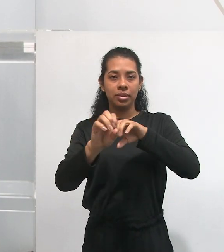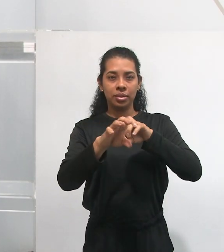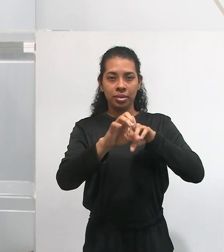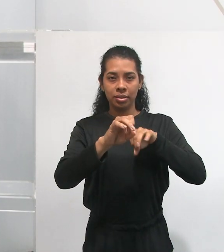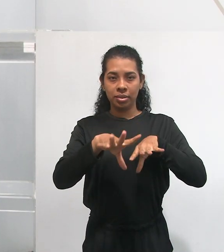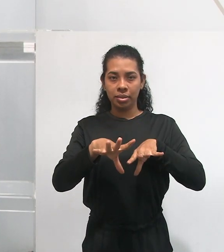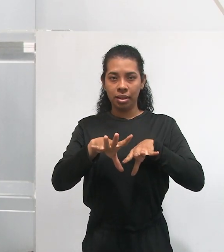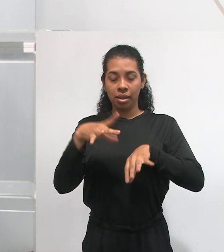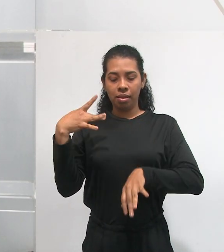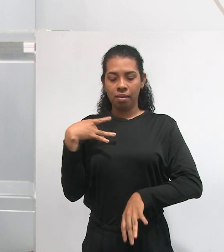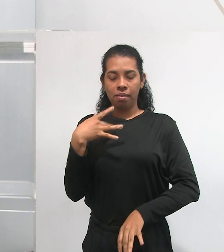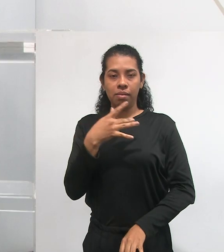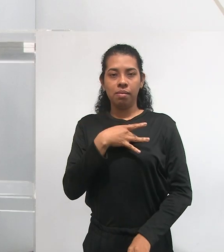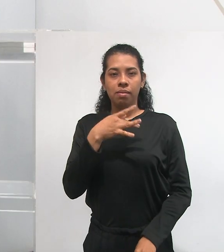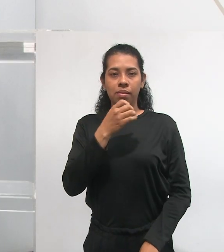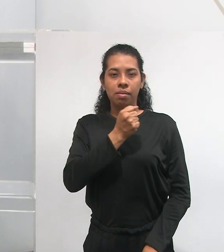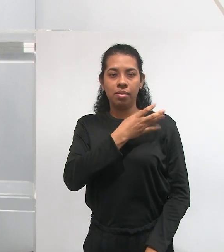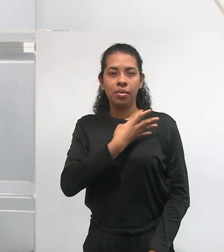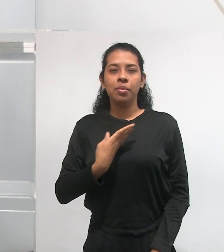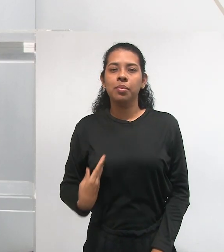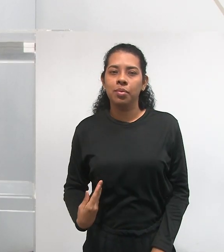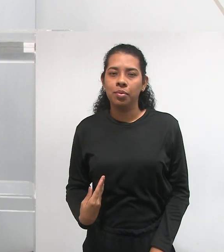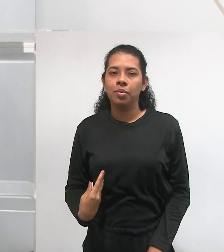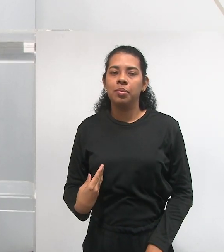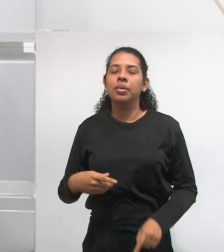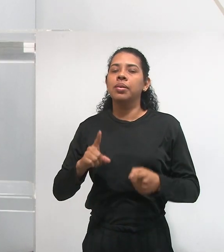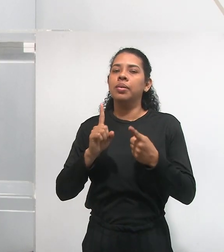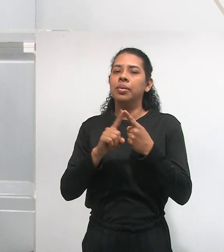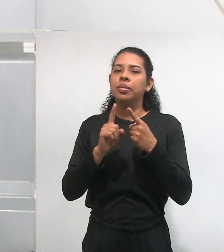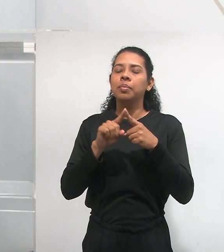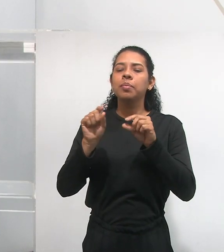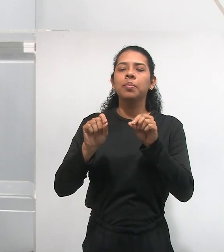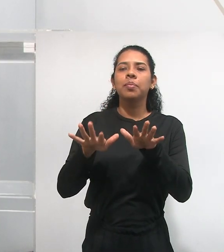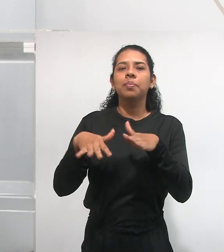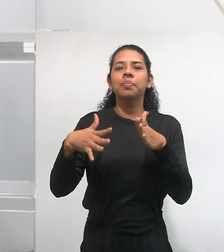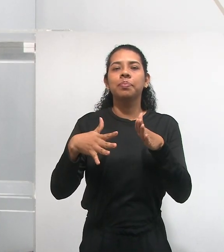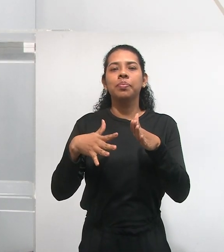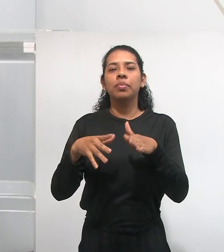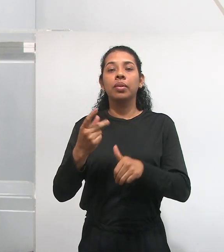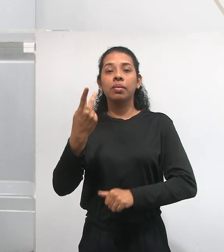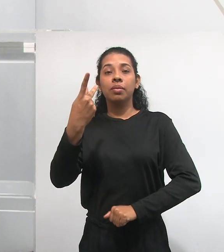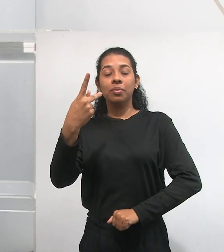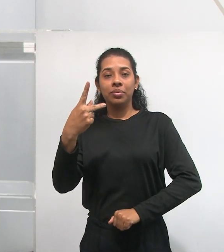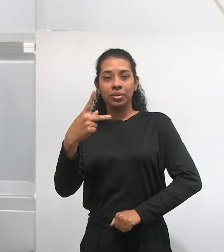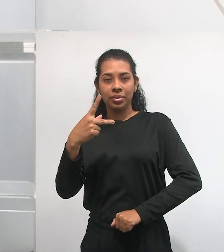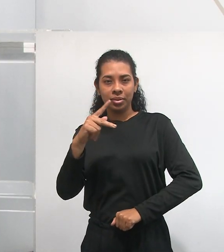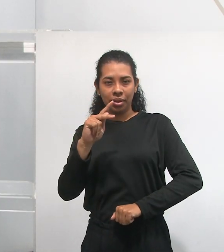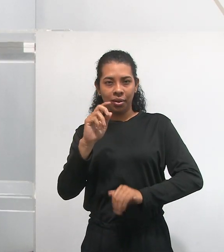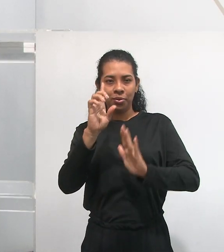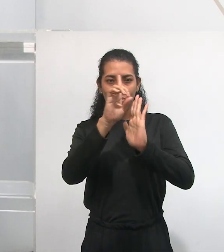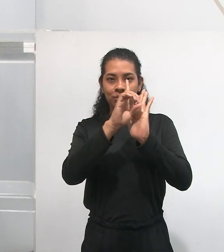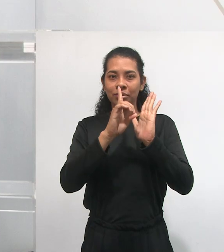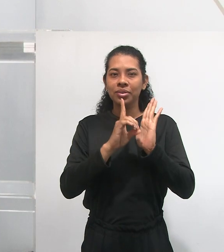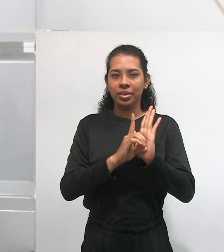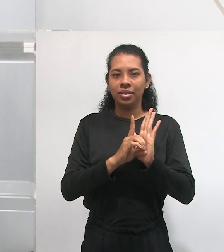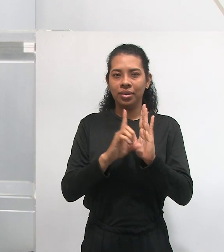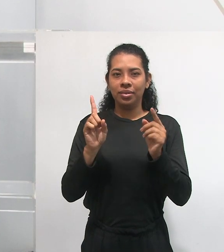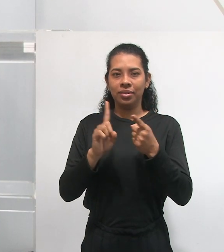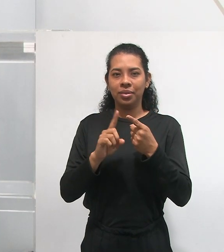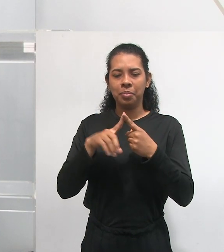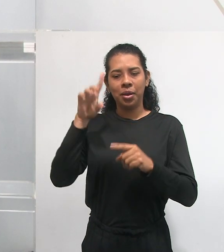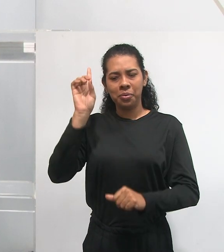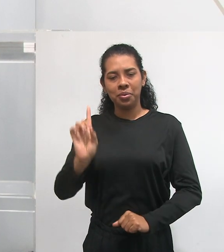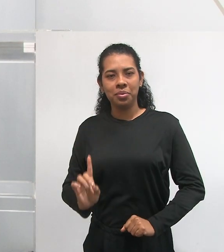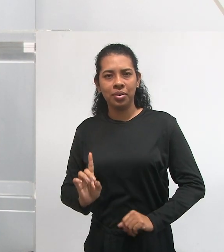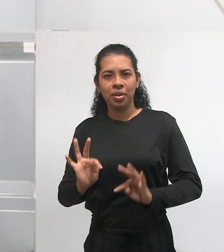eles refletirem sobre quais já são os seus direitos, quais já são os seus deveres, quais as leis que já amparam a sociedade, né, o